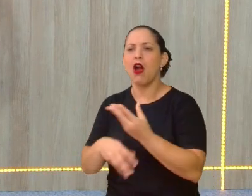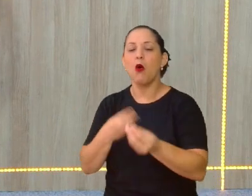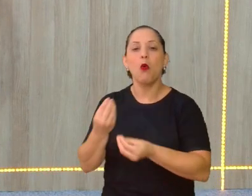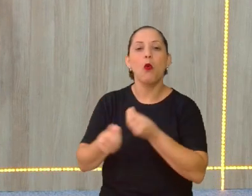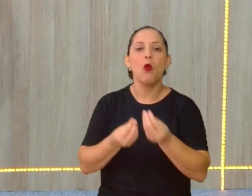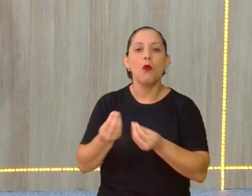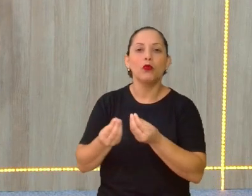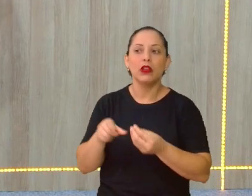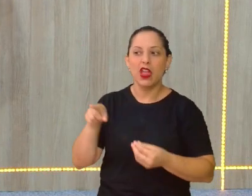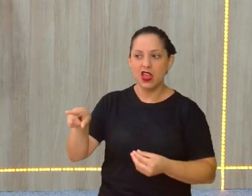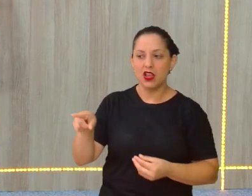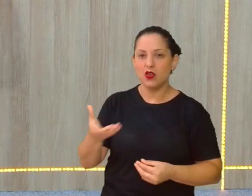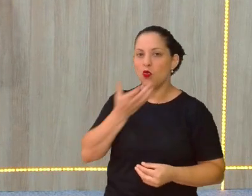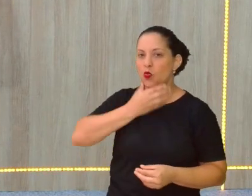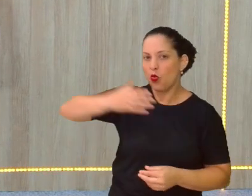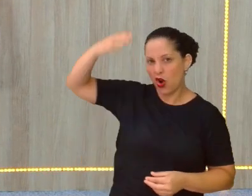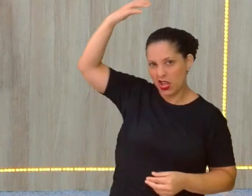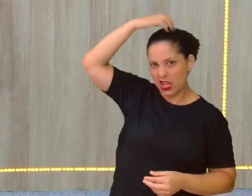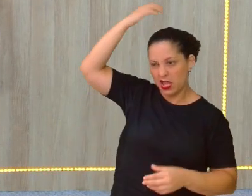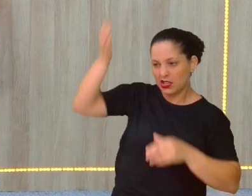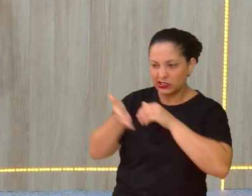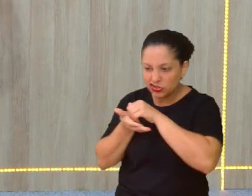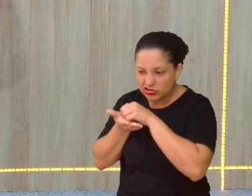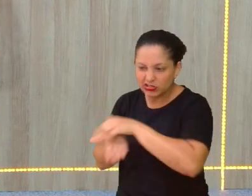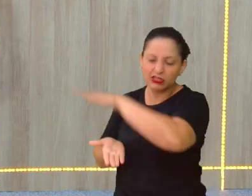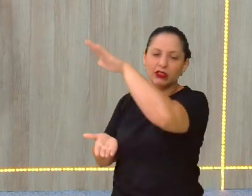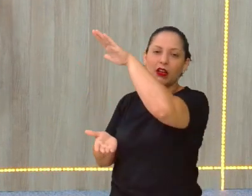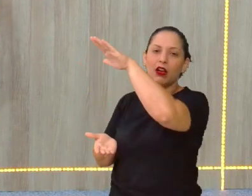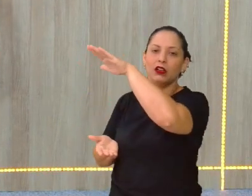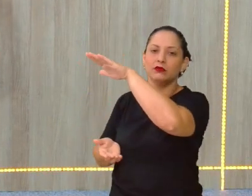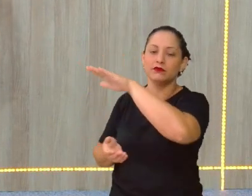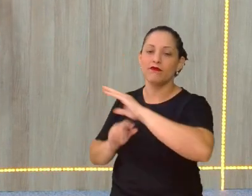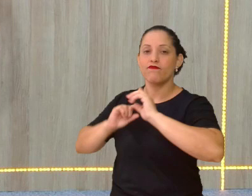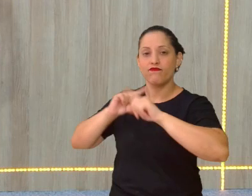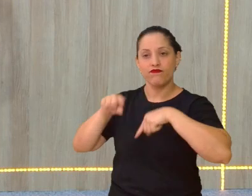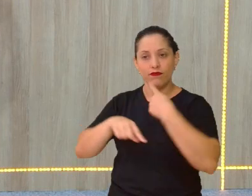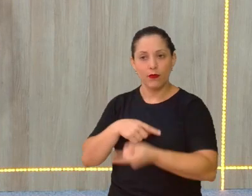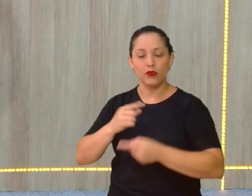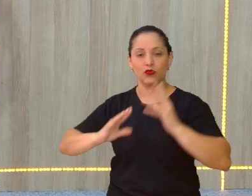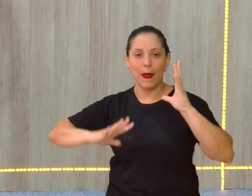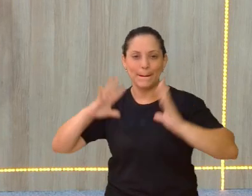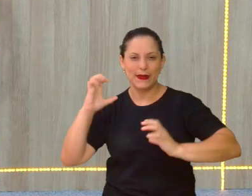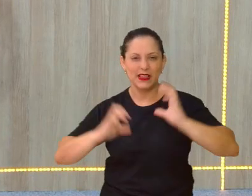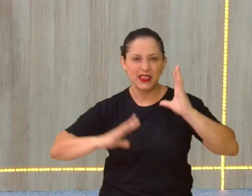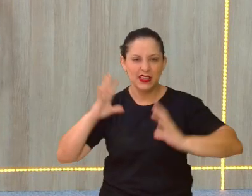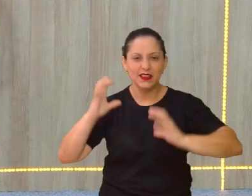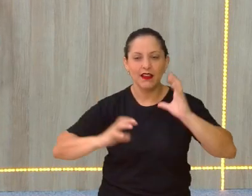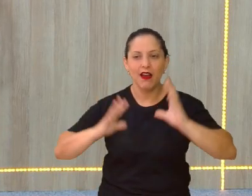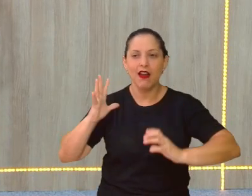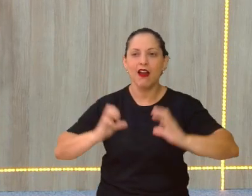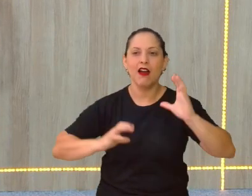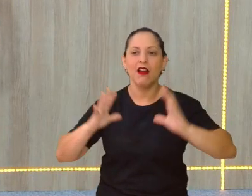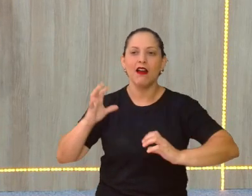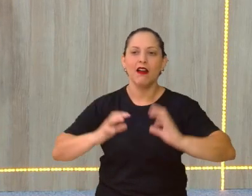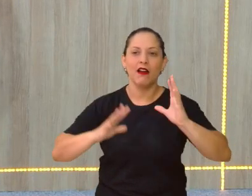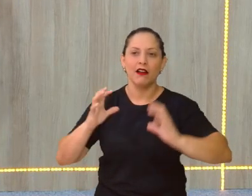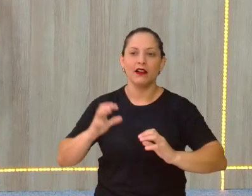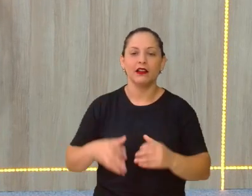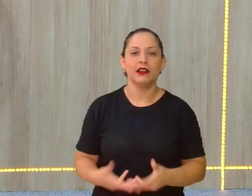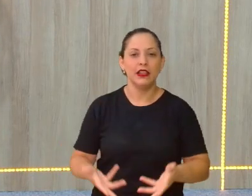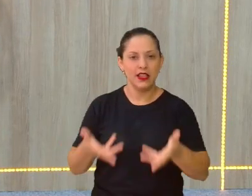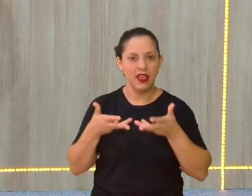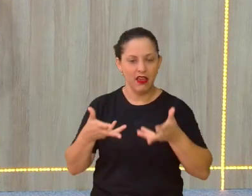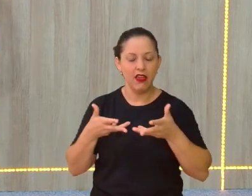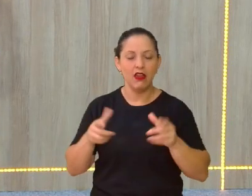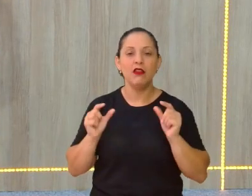daquele território, e depois eles ficam numa briga entre eles, pelo reinado